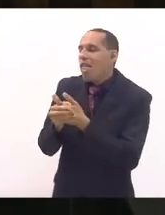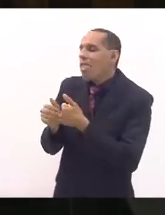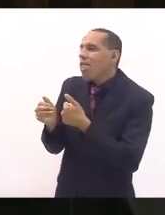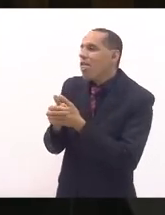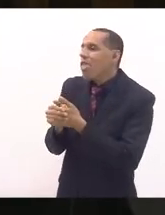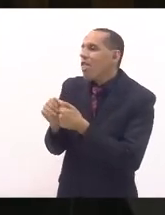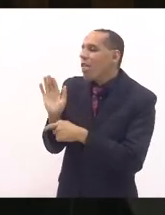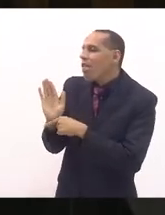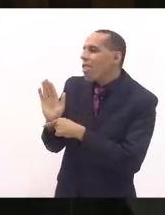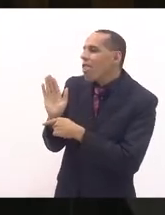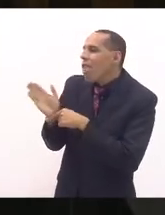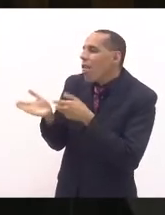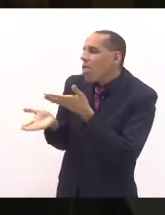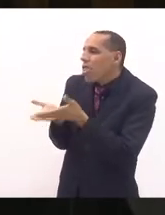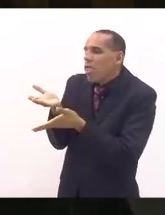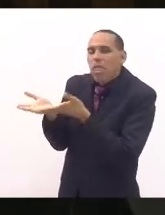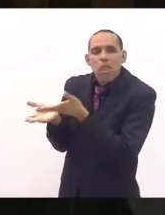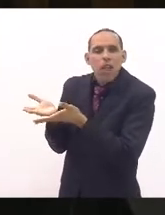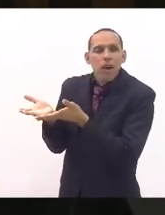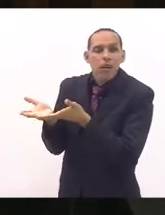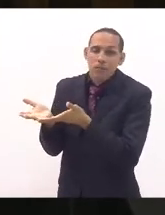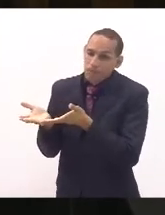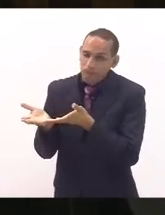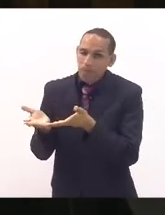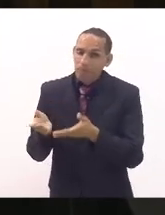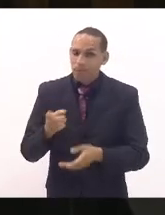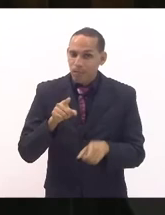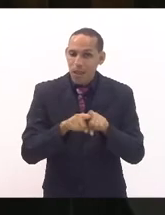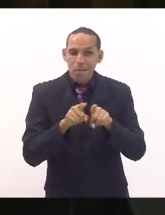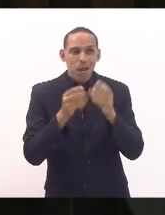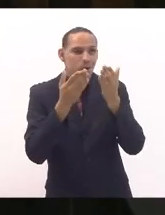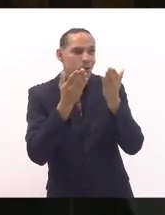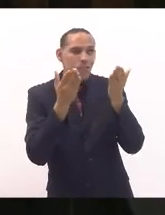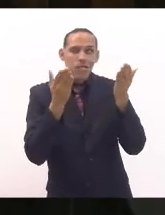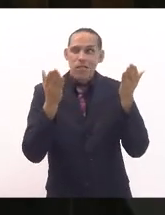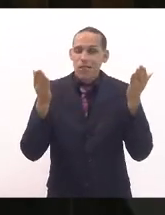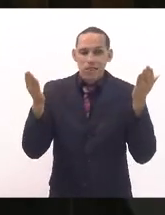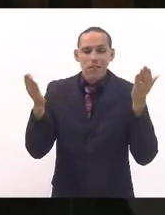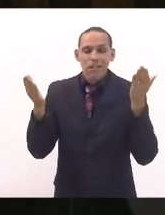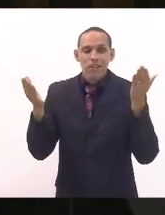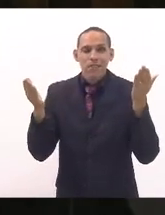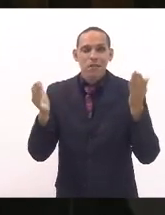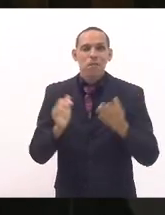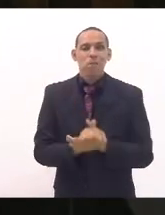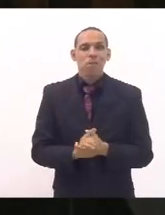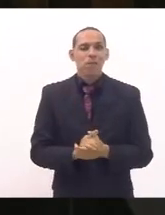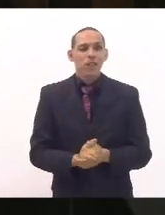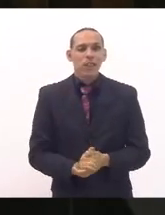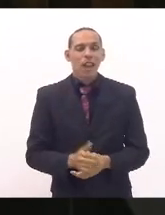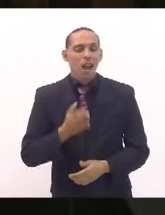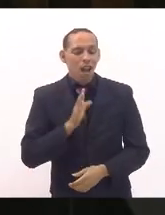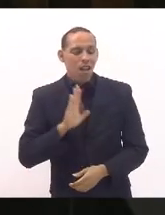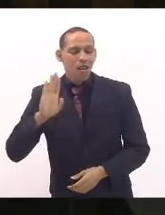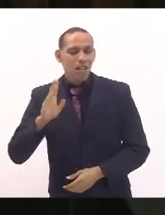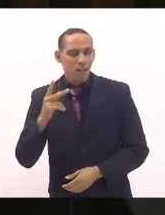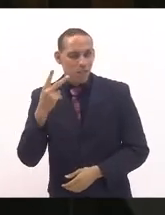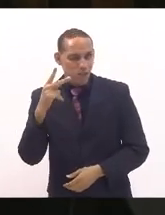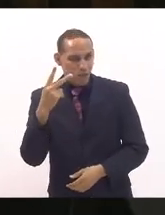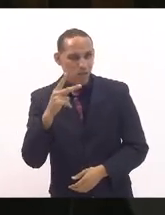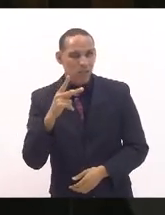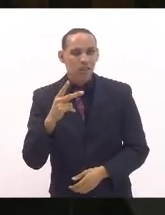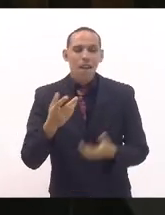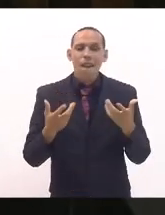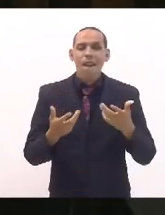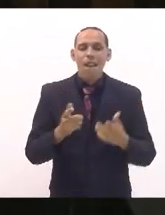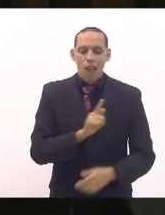bajular. Há, inclusive, para o pessoal da dancinha aí, um pré-candidato a